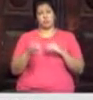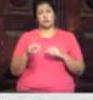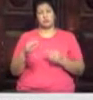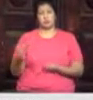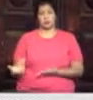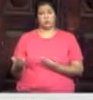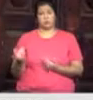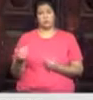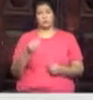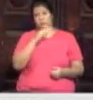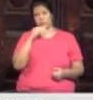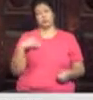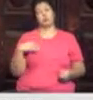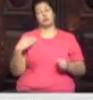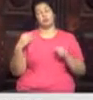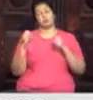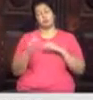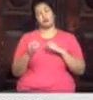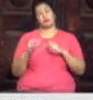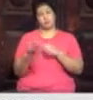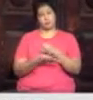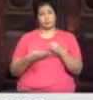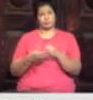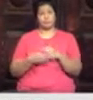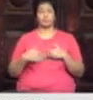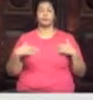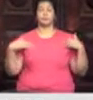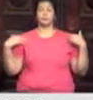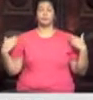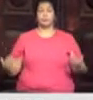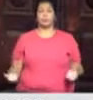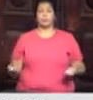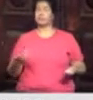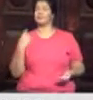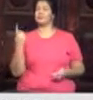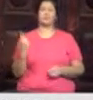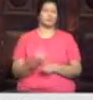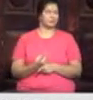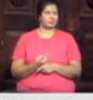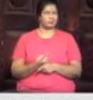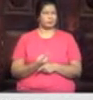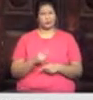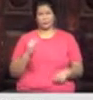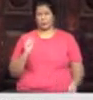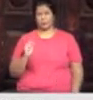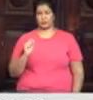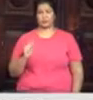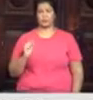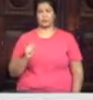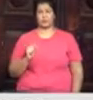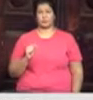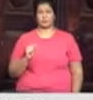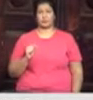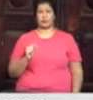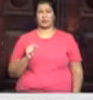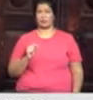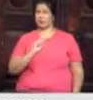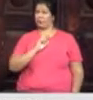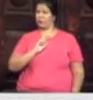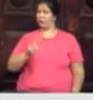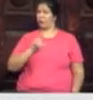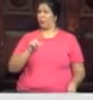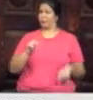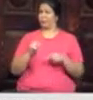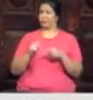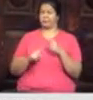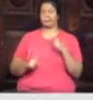modalidade da educação básica. Pois bem, o que nós encontramos é um quadro que não é específico da Fundação CCERJ, mas